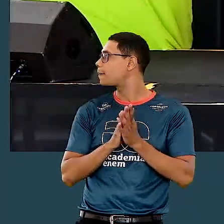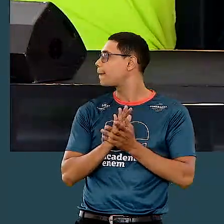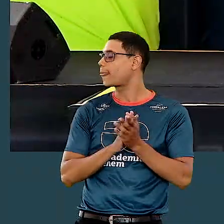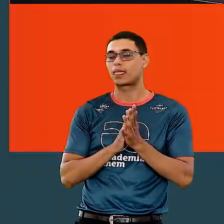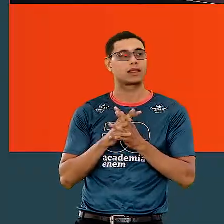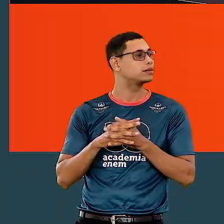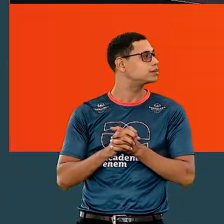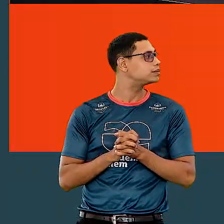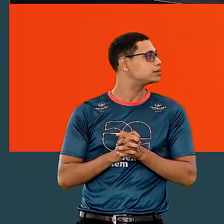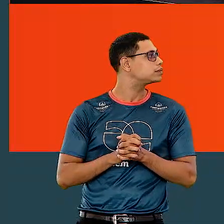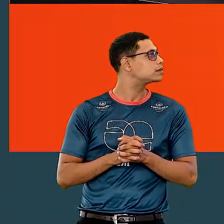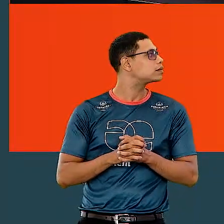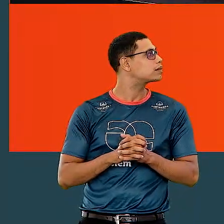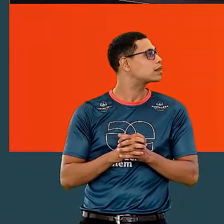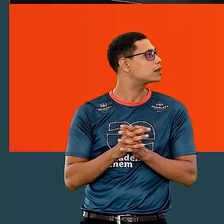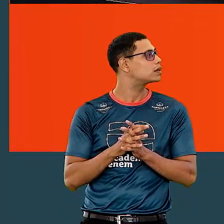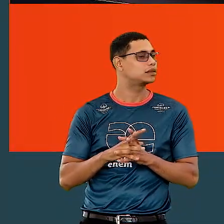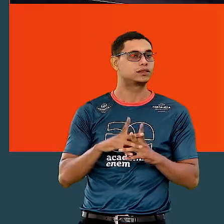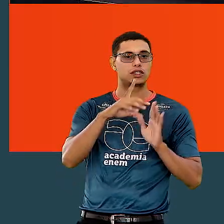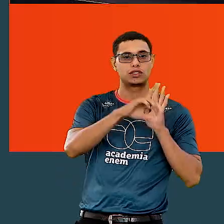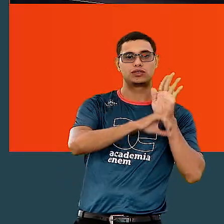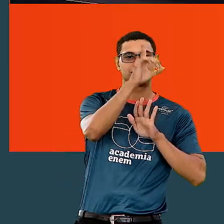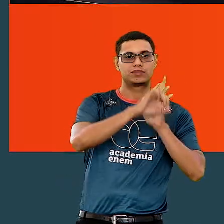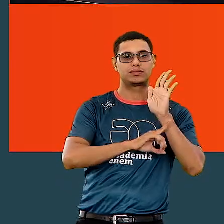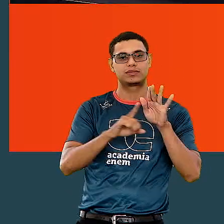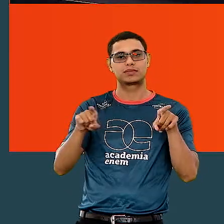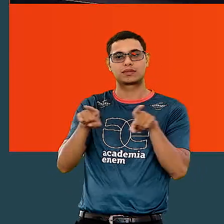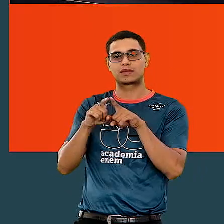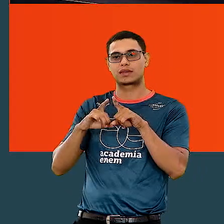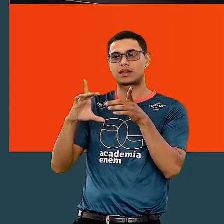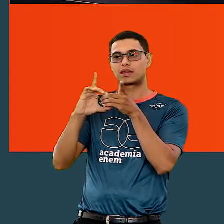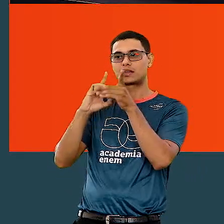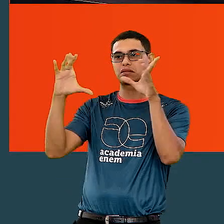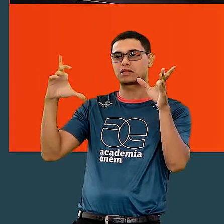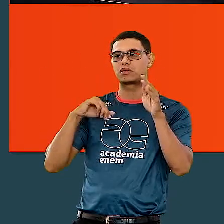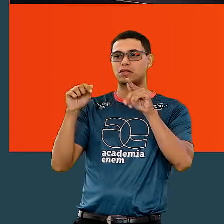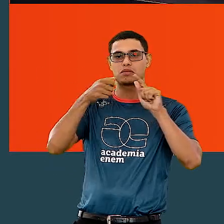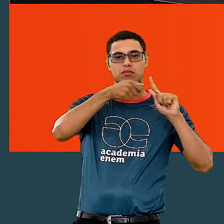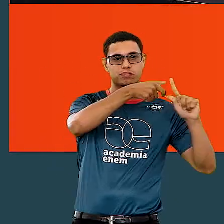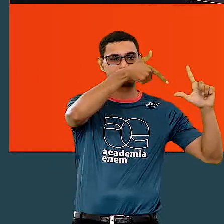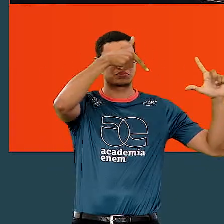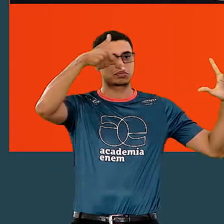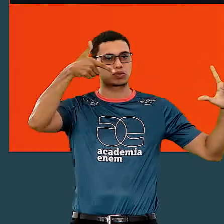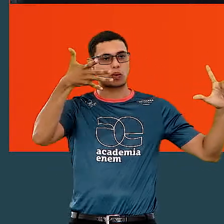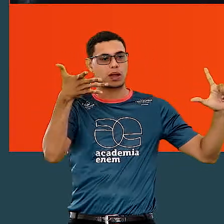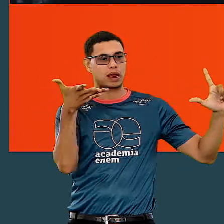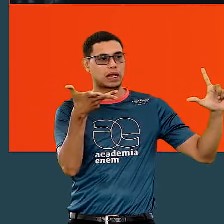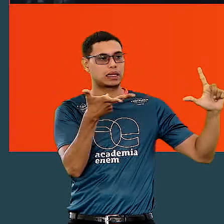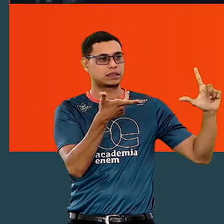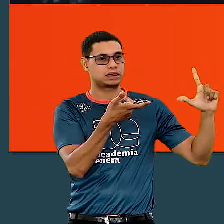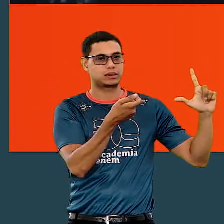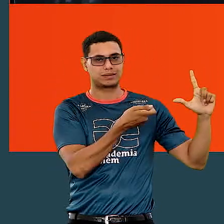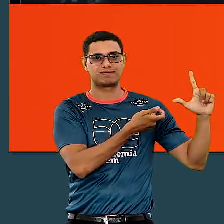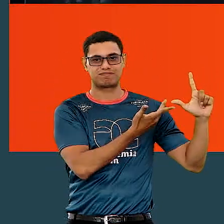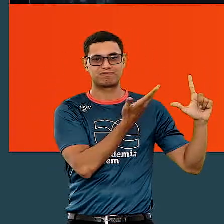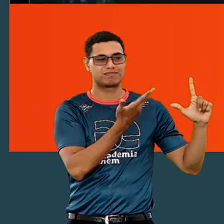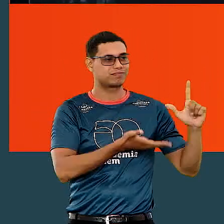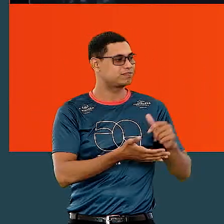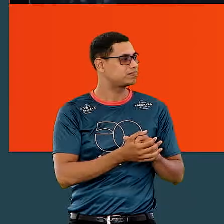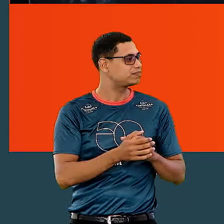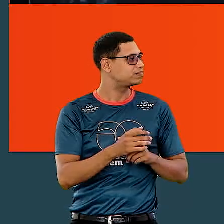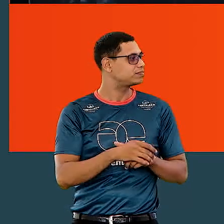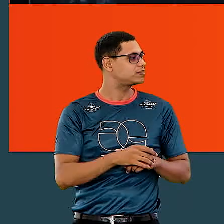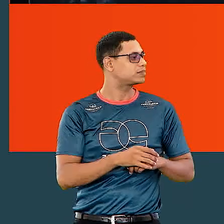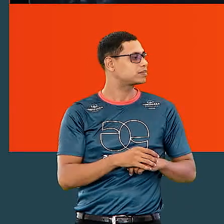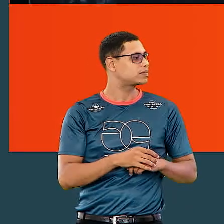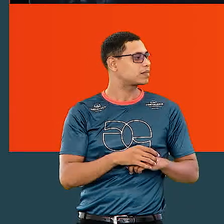Direito e Democracia, professor Isaac Santos. Que bonito, viu aí? Telãozão desse, de qualidade. Vai, jovem. Bote aí na